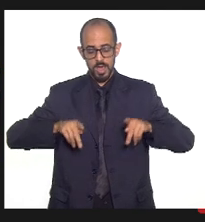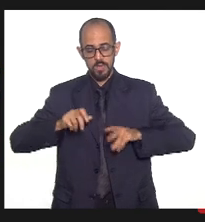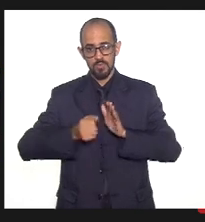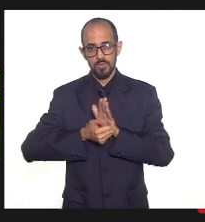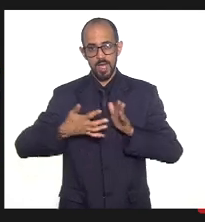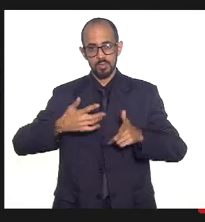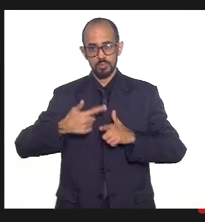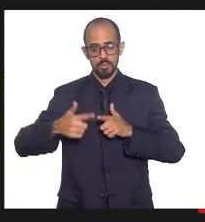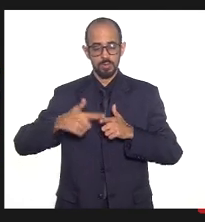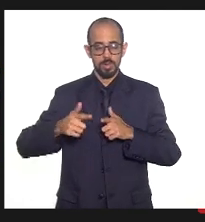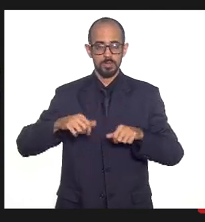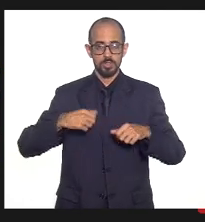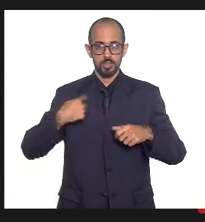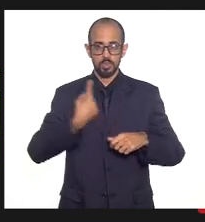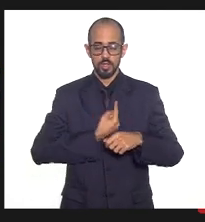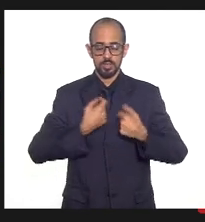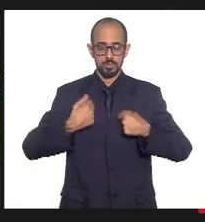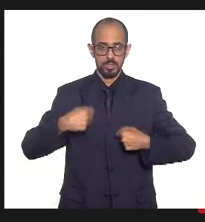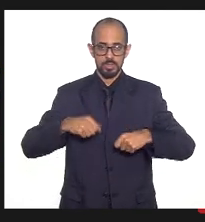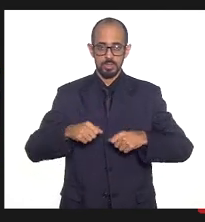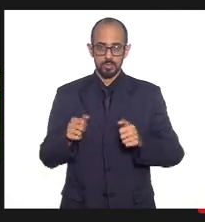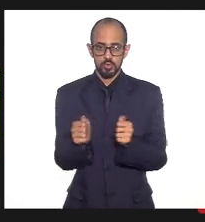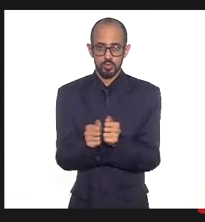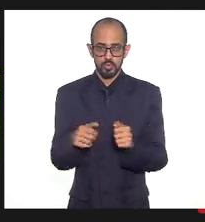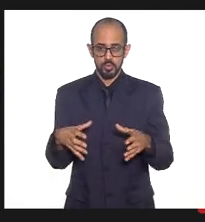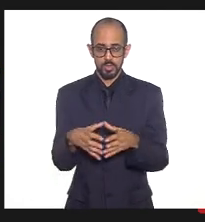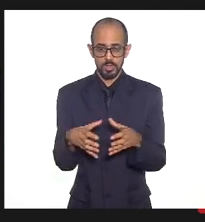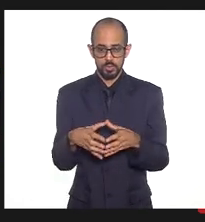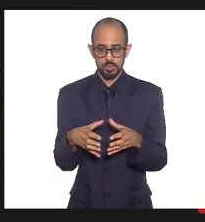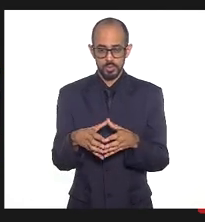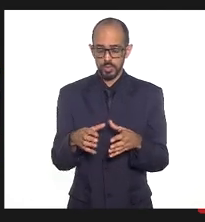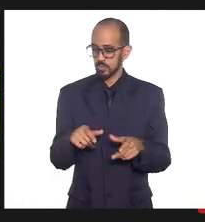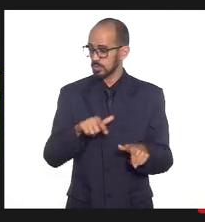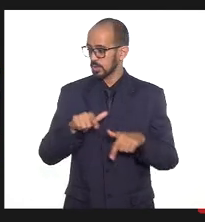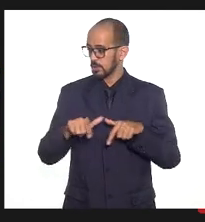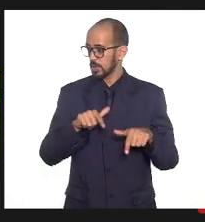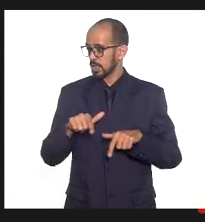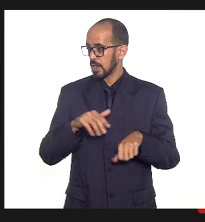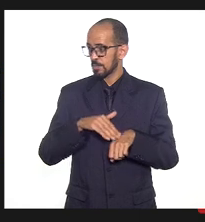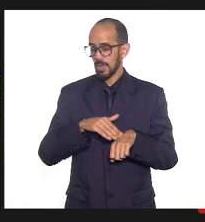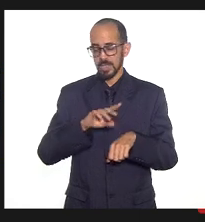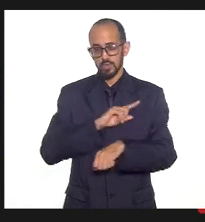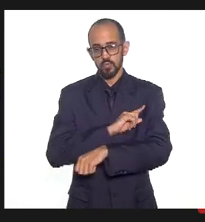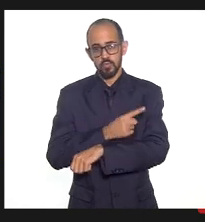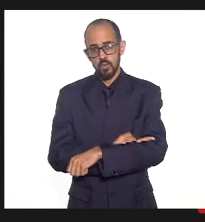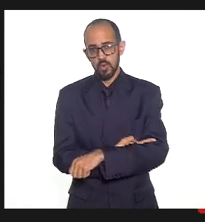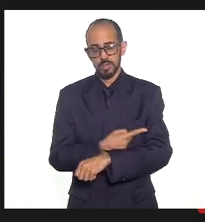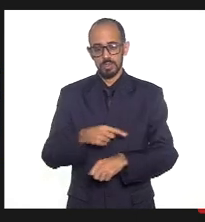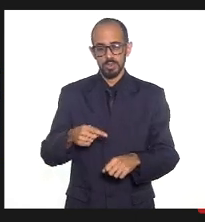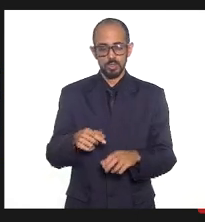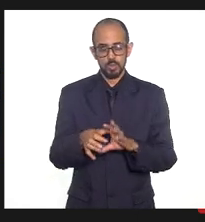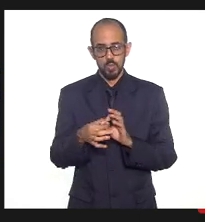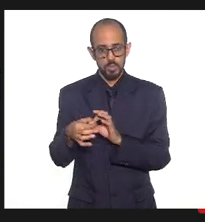questões que a gente, com essa frente, a gente consegue trabalhar com mais força, com mais unidade, com mais